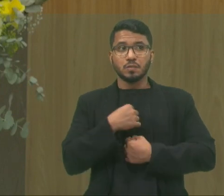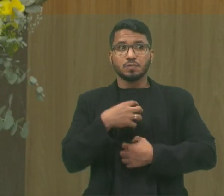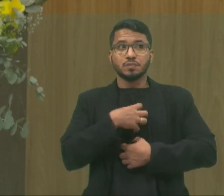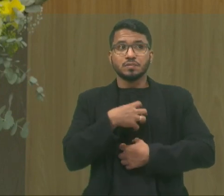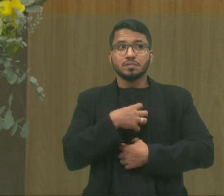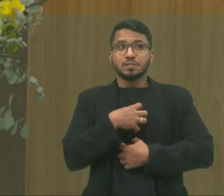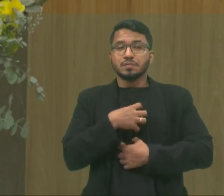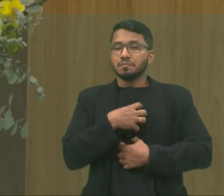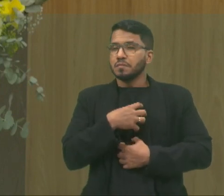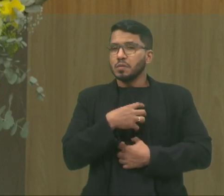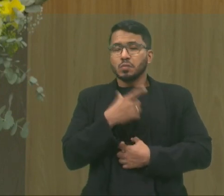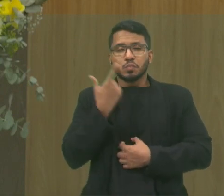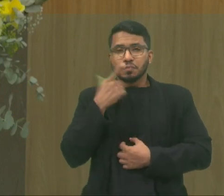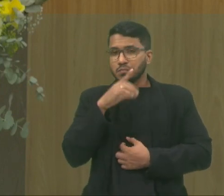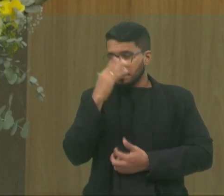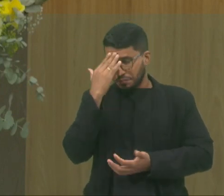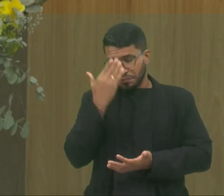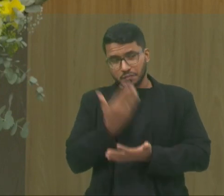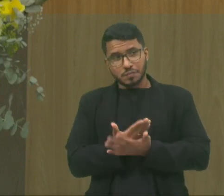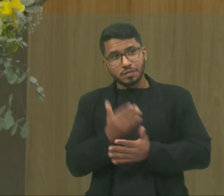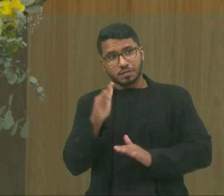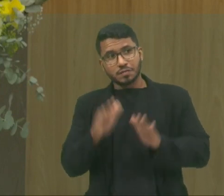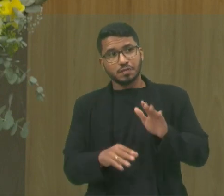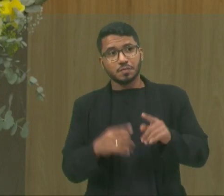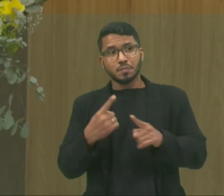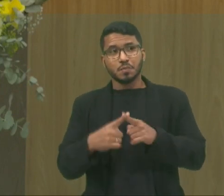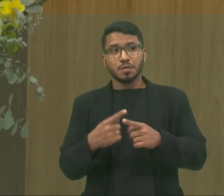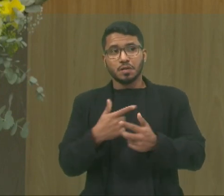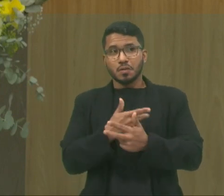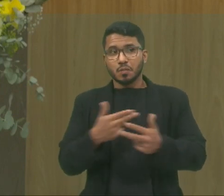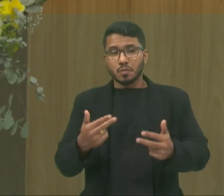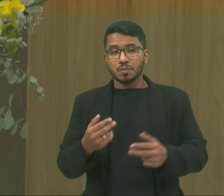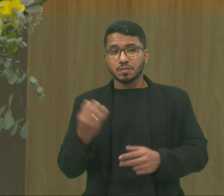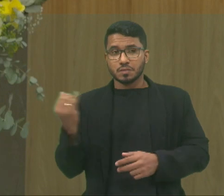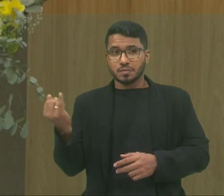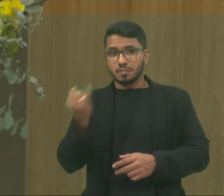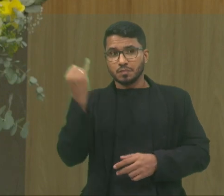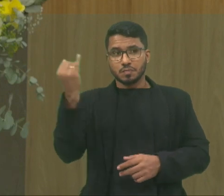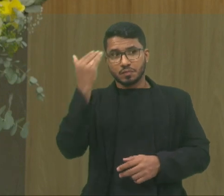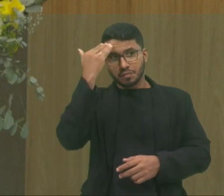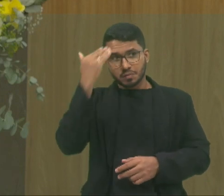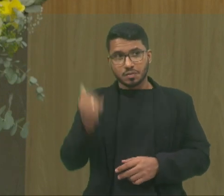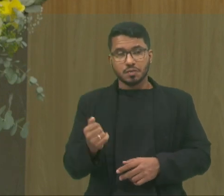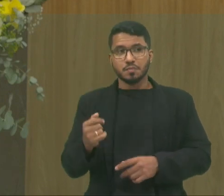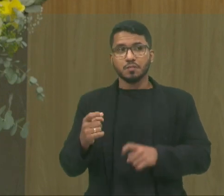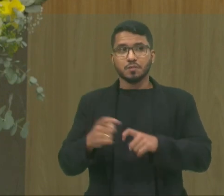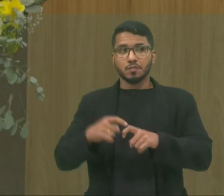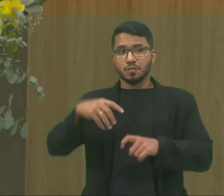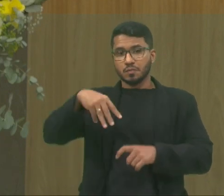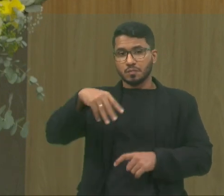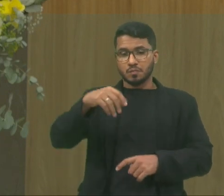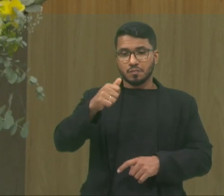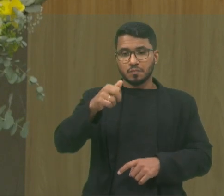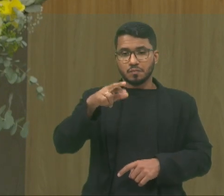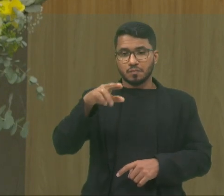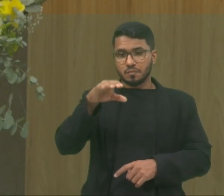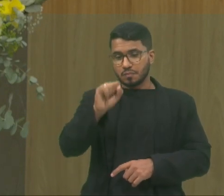sem acreditar às vezes, porque é uma coisa assim muito importante, sabe, doutor Marcos Vinícius? E agradecer ao